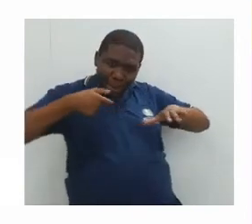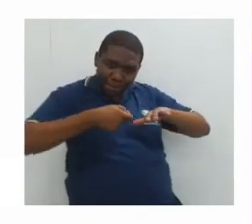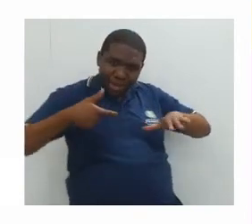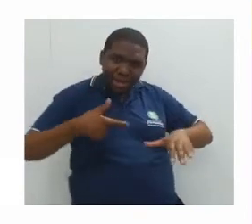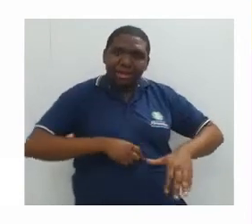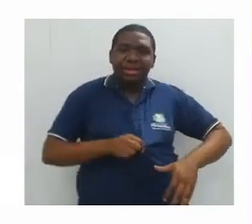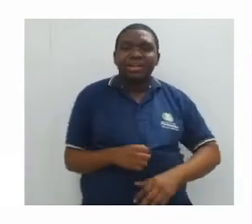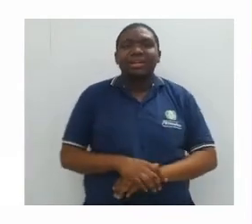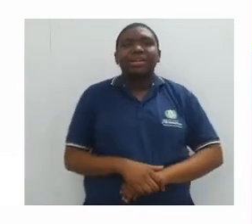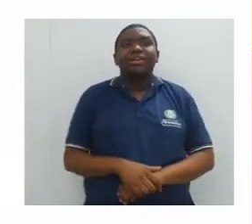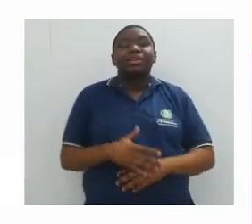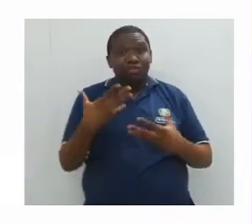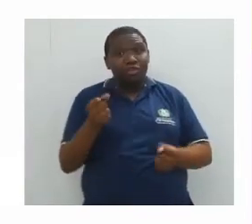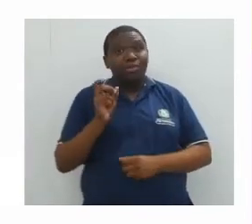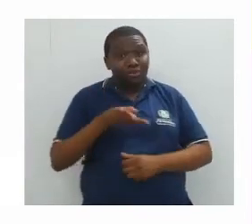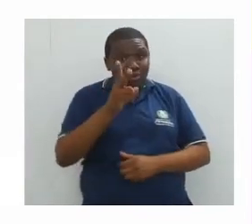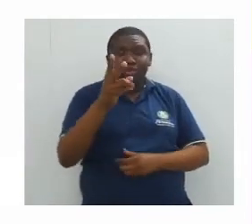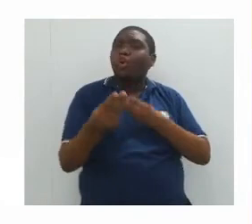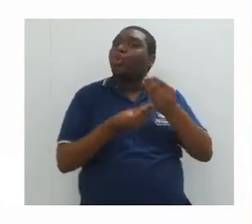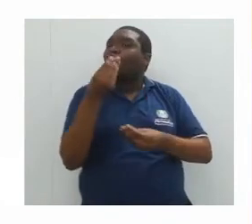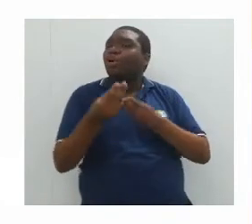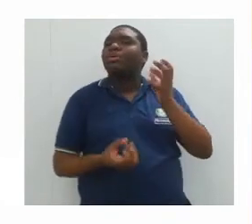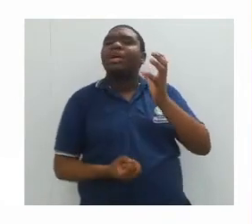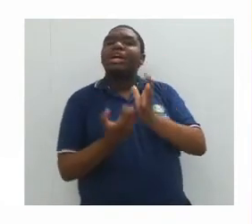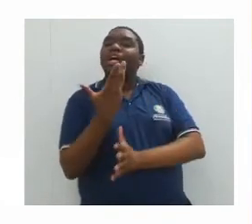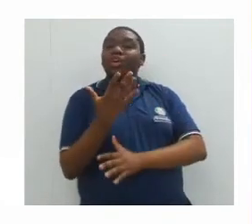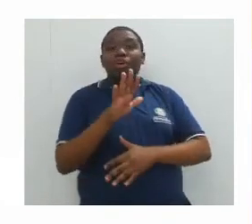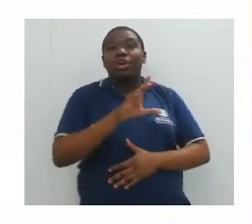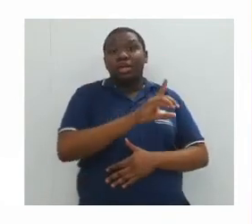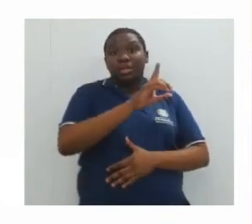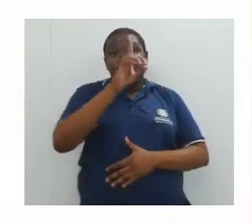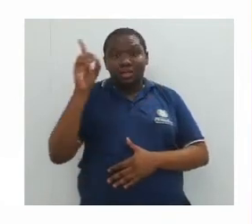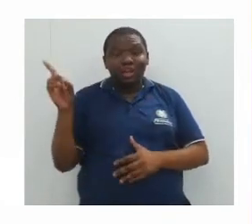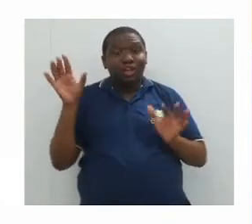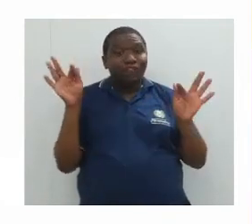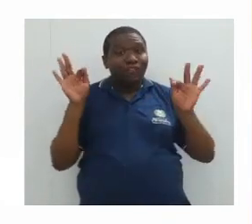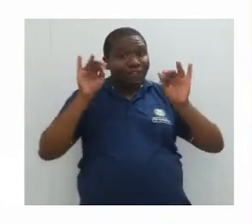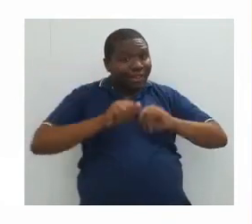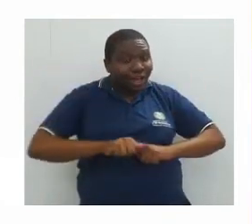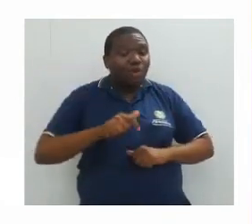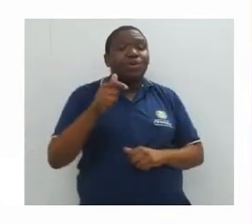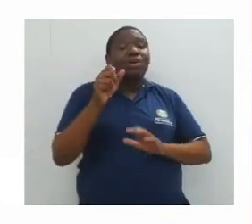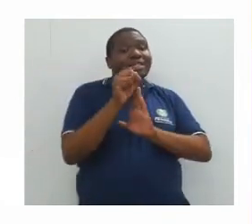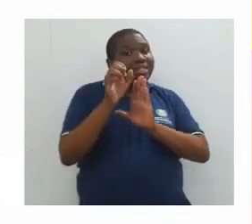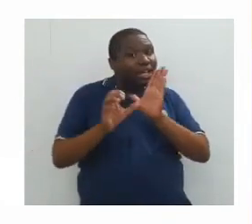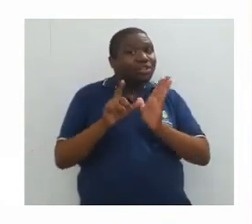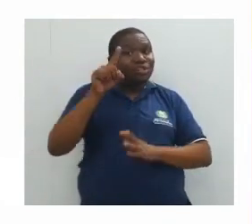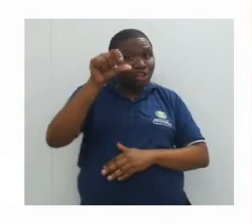seguindo. Então, a origem, né? Datada desde o final do século XIX,